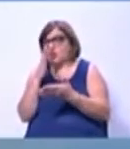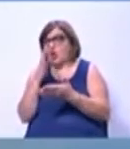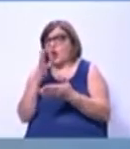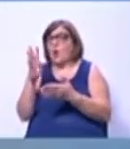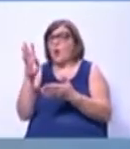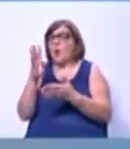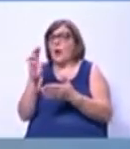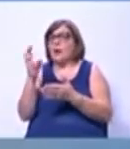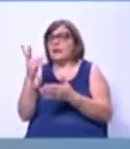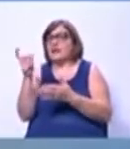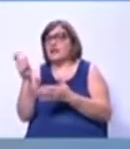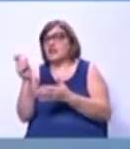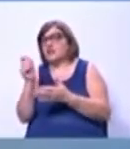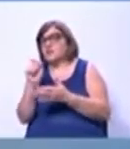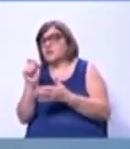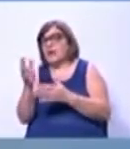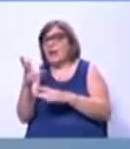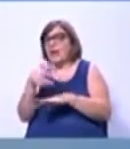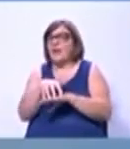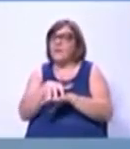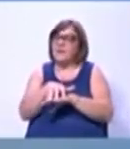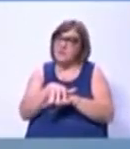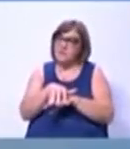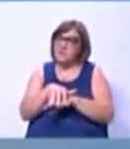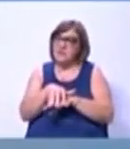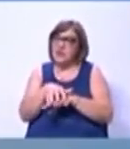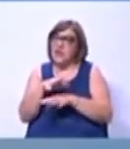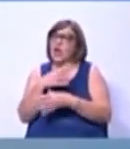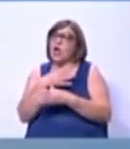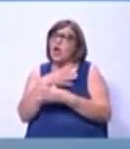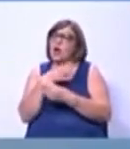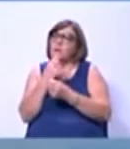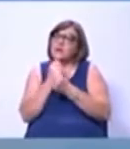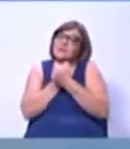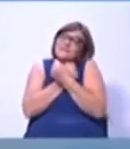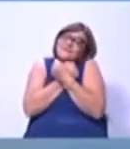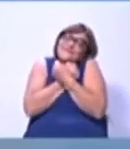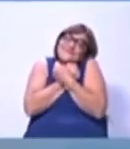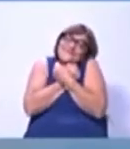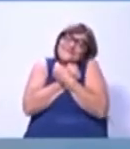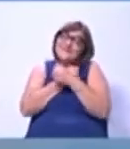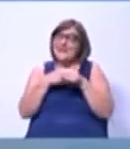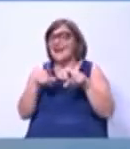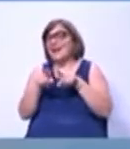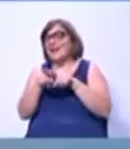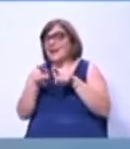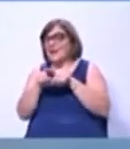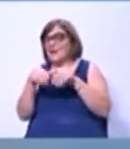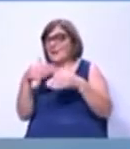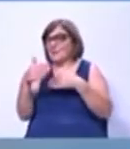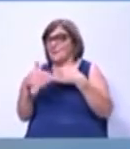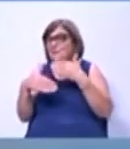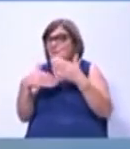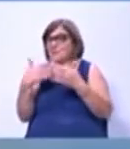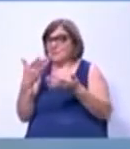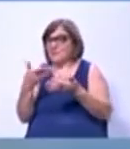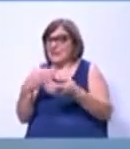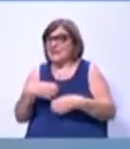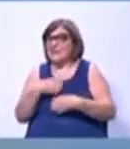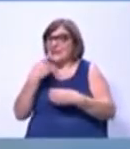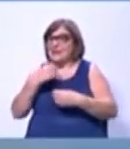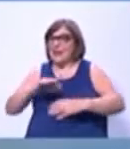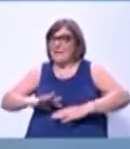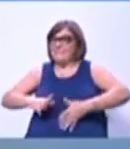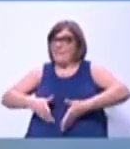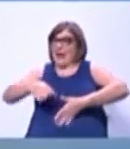quarto trimestre, em que o bebê se está a adaptar. De facto, eles gostam de estar muito aconchegadinhos para reproduzir as sensações que eles tinham dentro